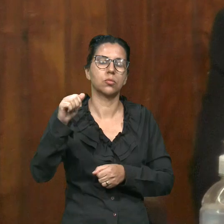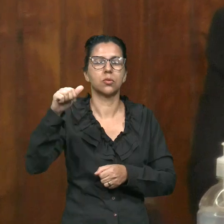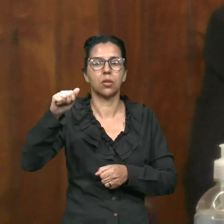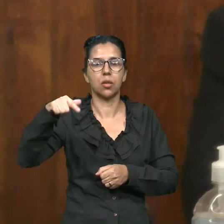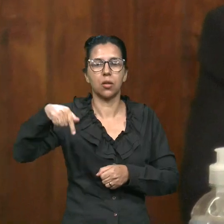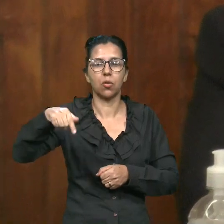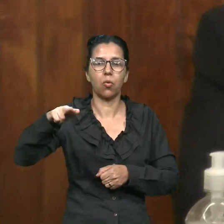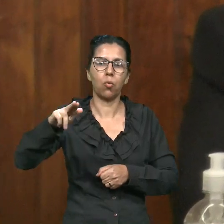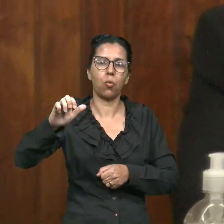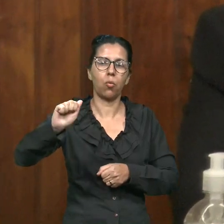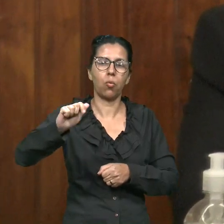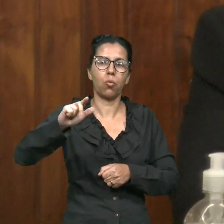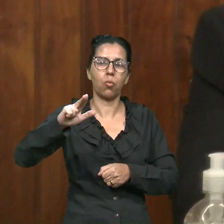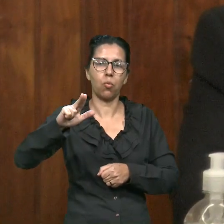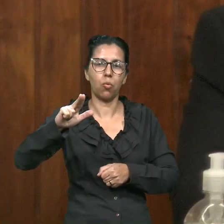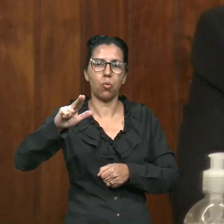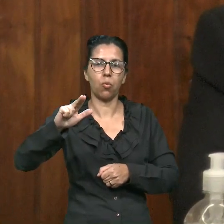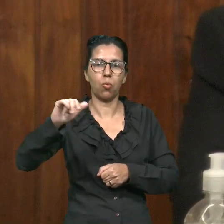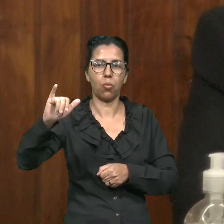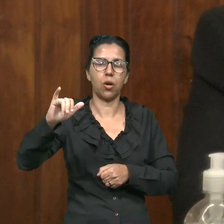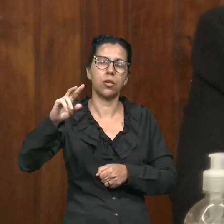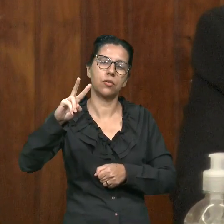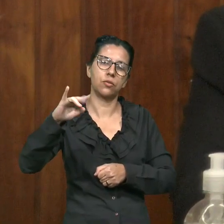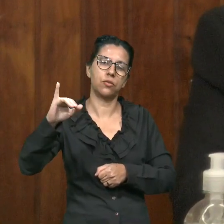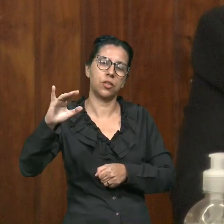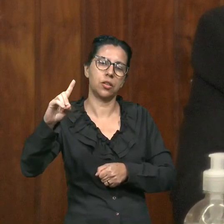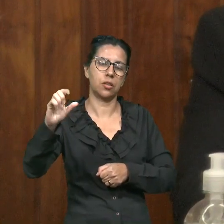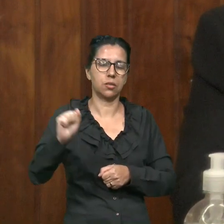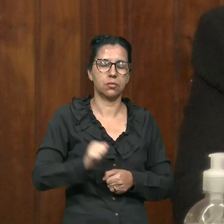Assim, através do contrato